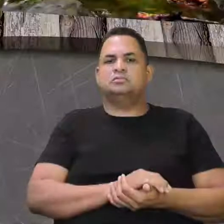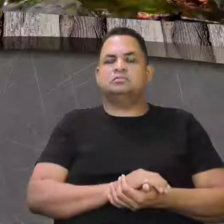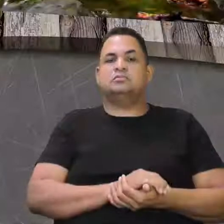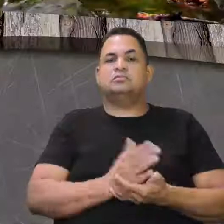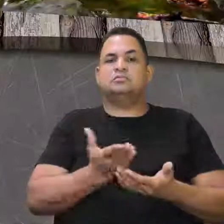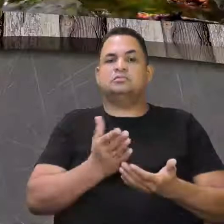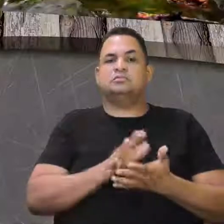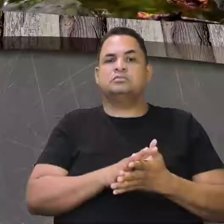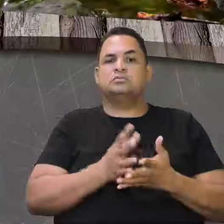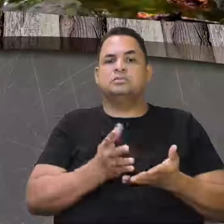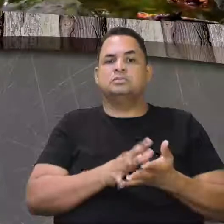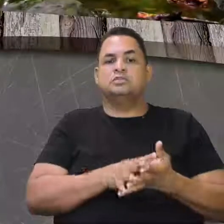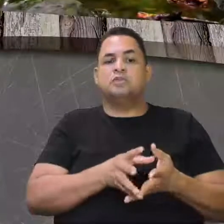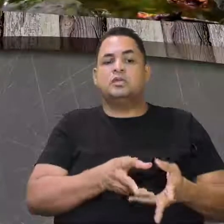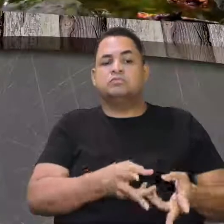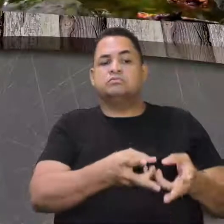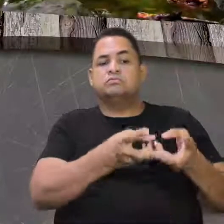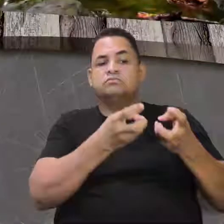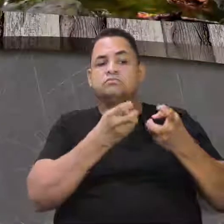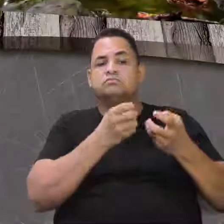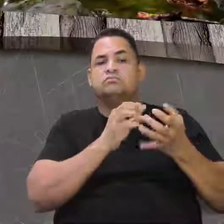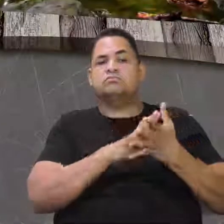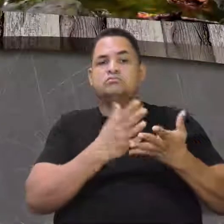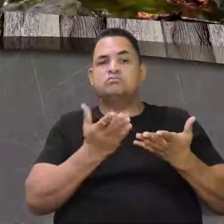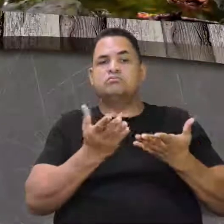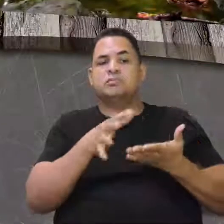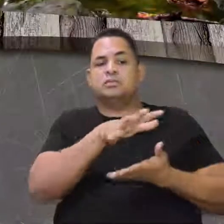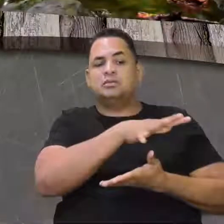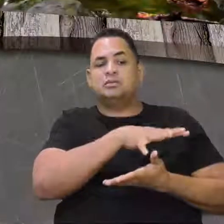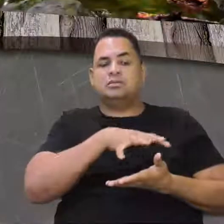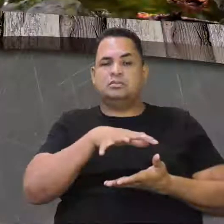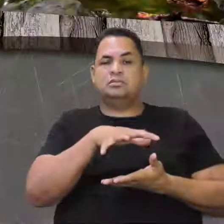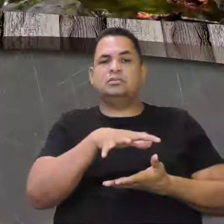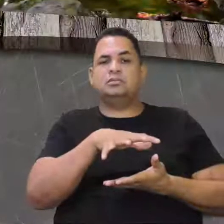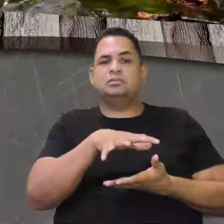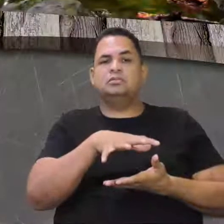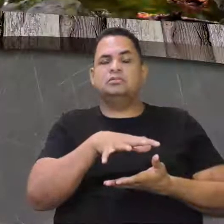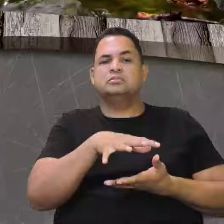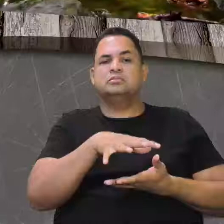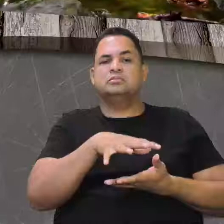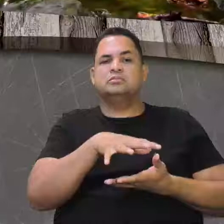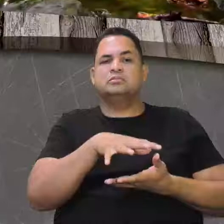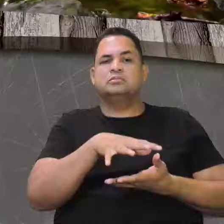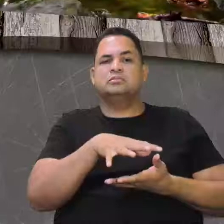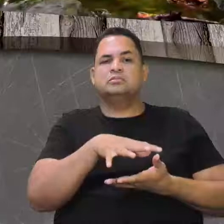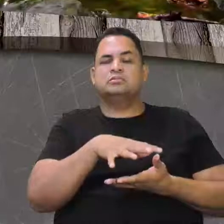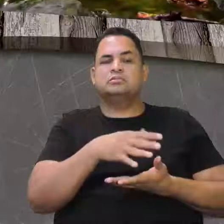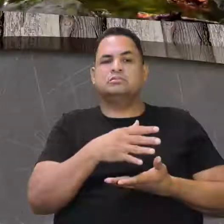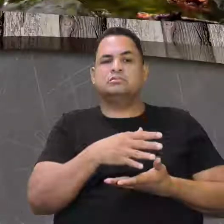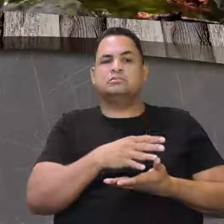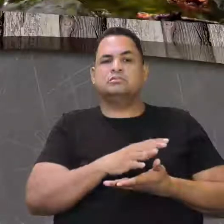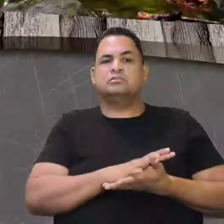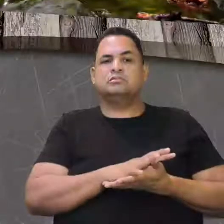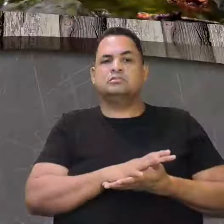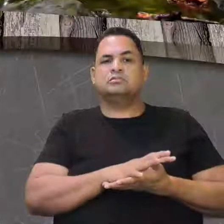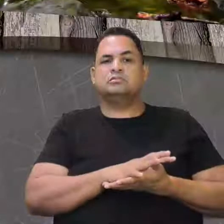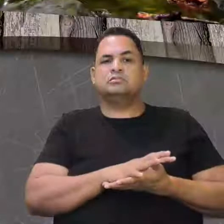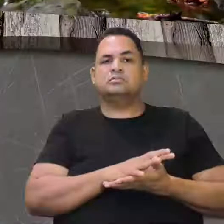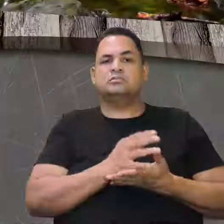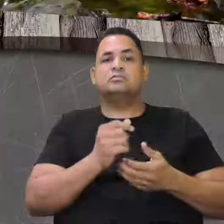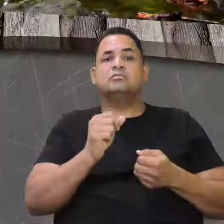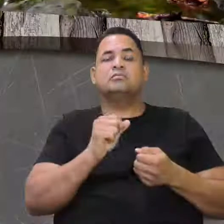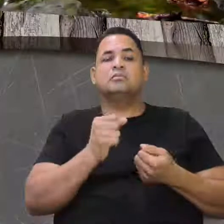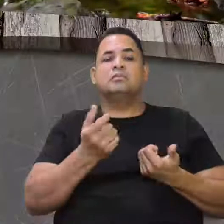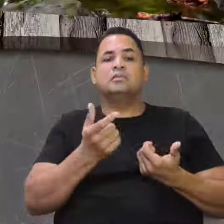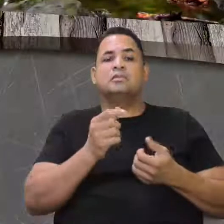Eu estou subtraindo algo de algum lugar. Eu estou